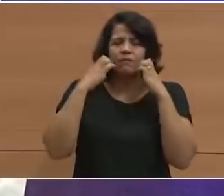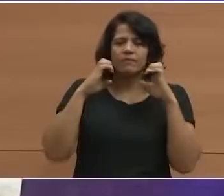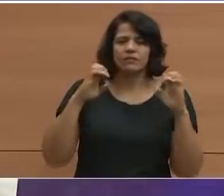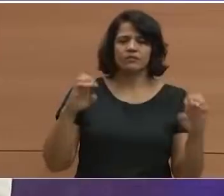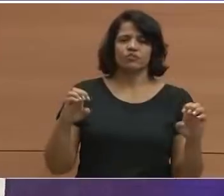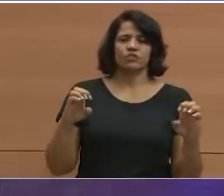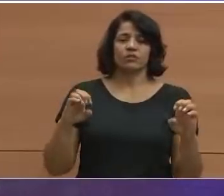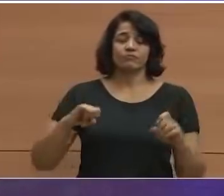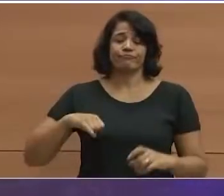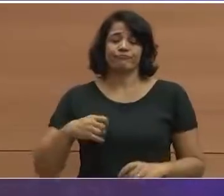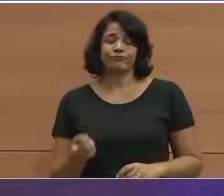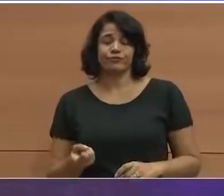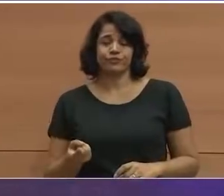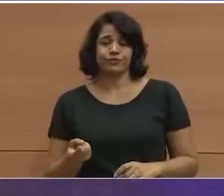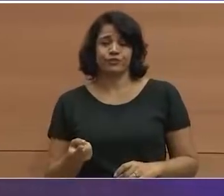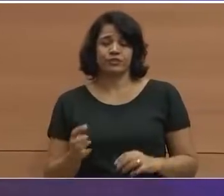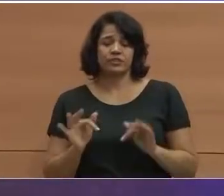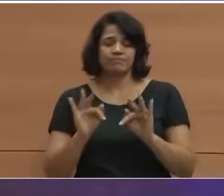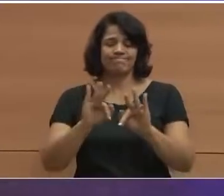pelo seu próprio pai.